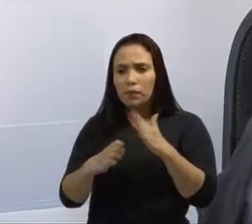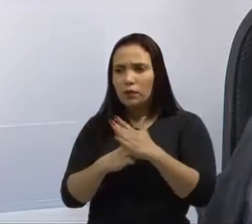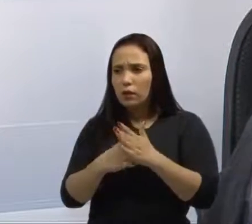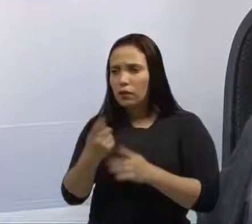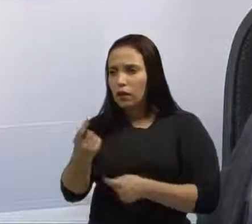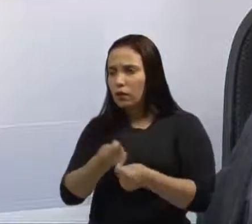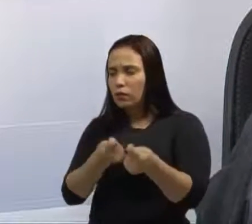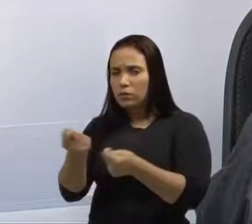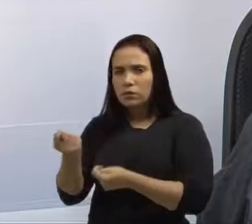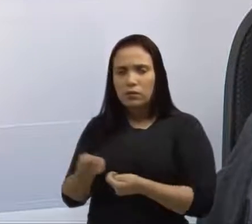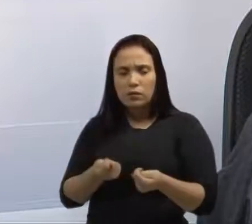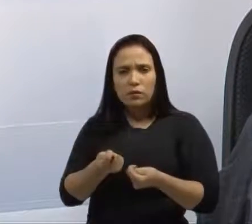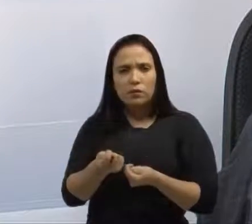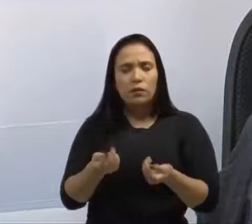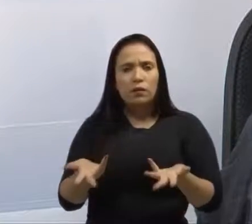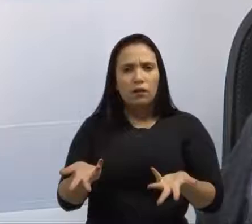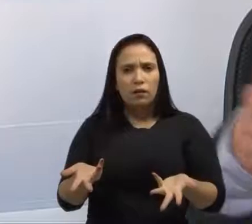empresário,